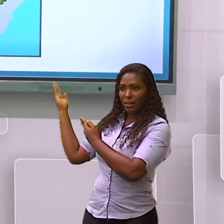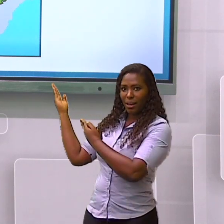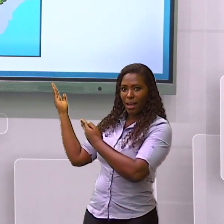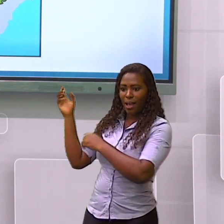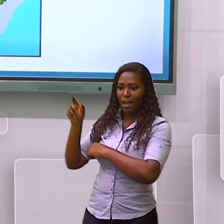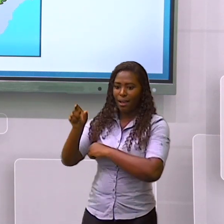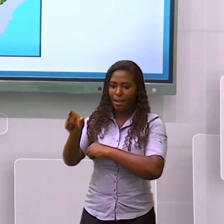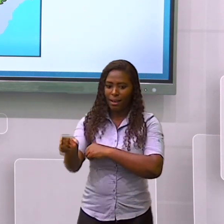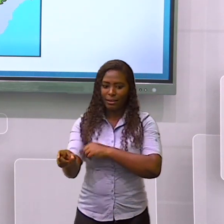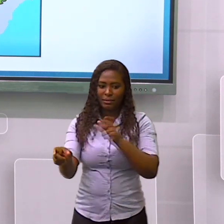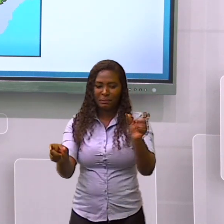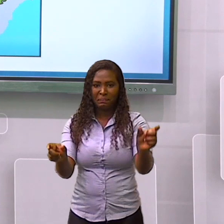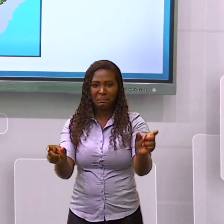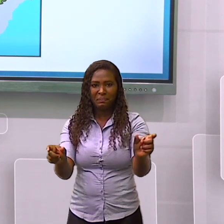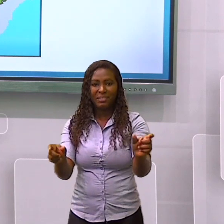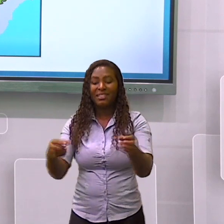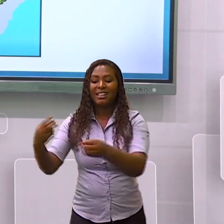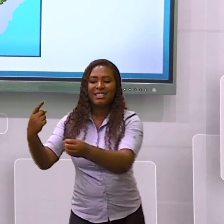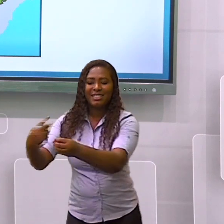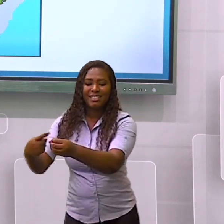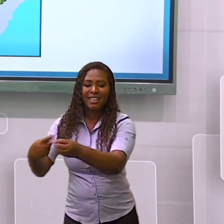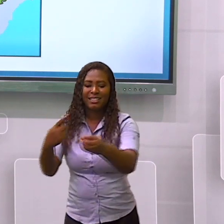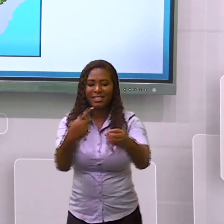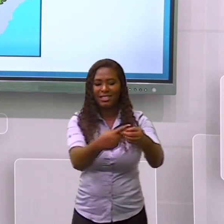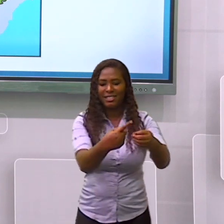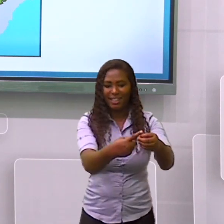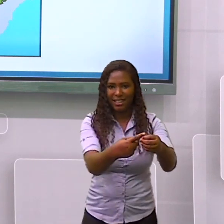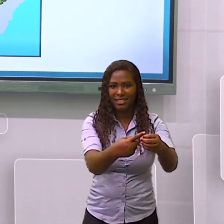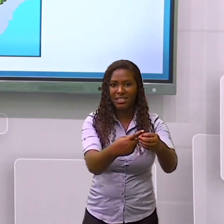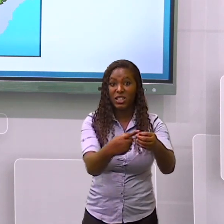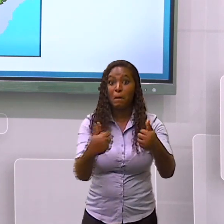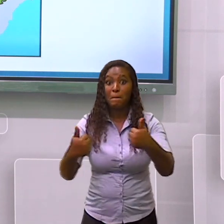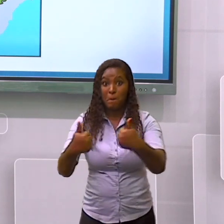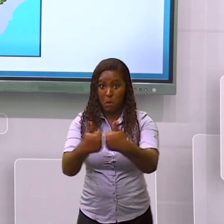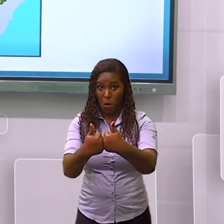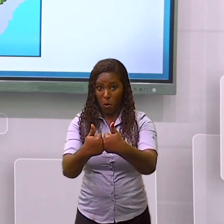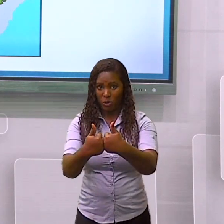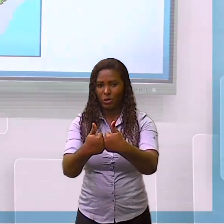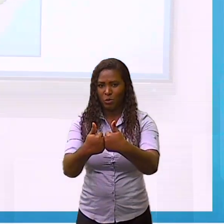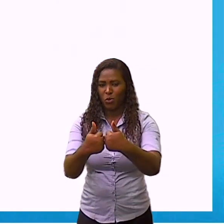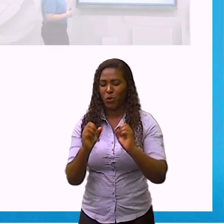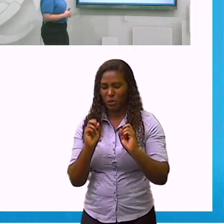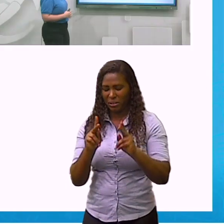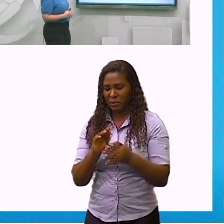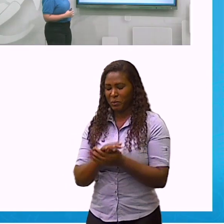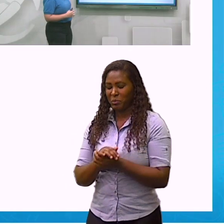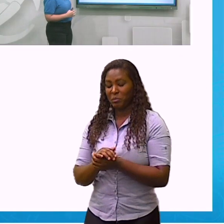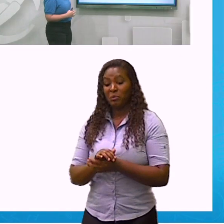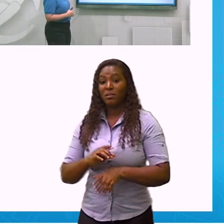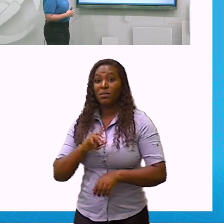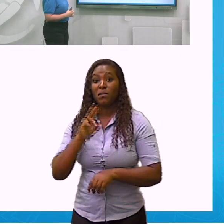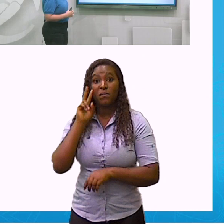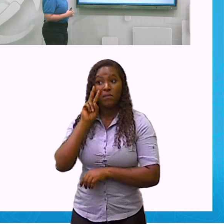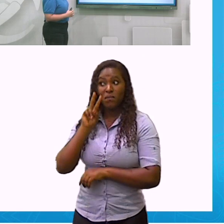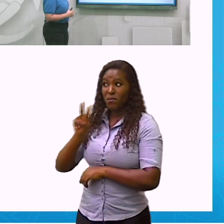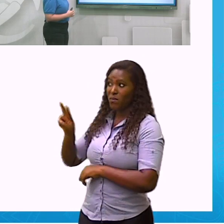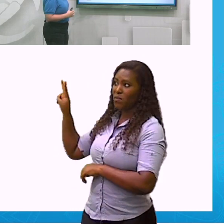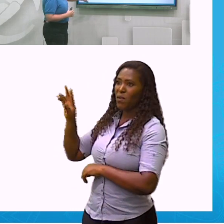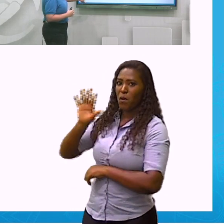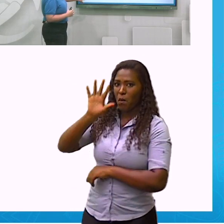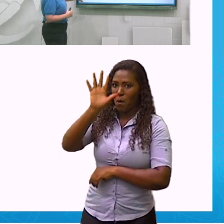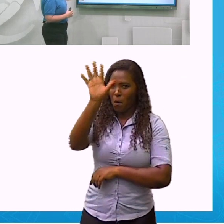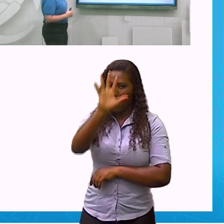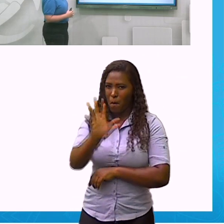do Escalvado e Rio Doce. Aqui, de acordo com o nosso mapa, mais ou menos nessa região,